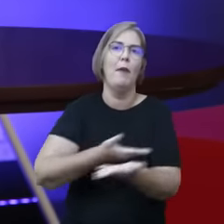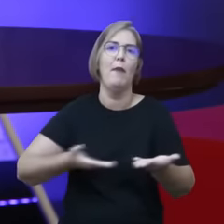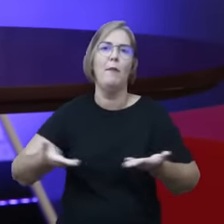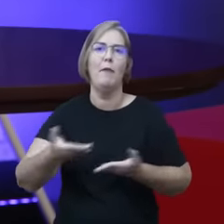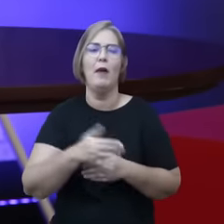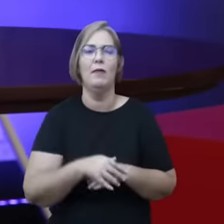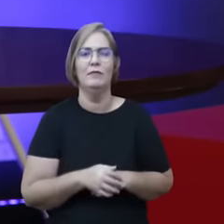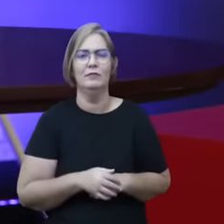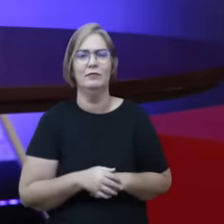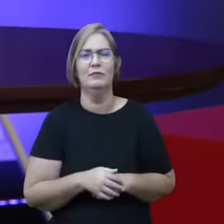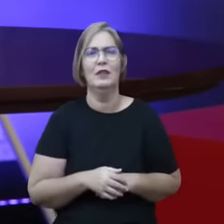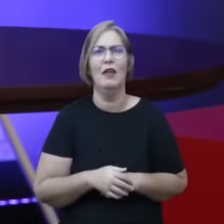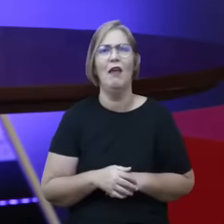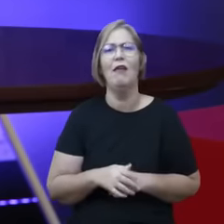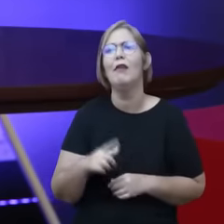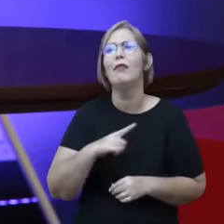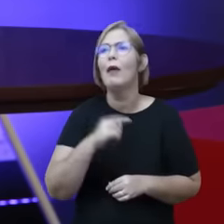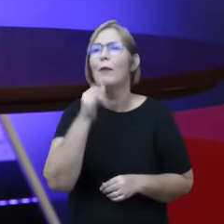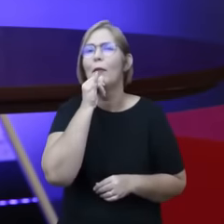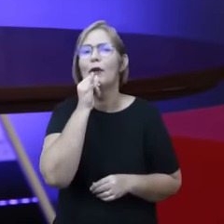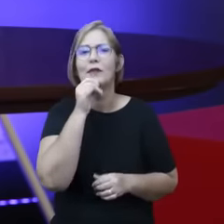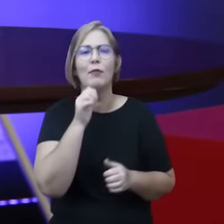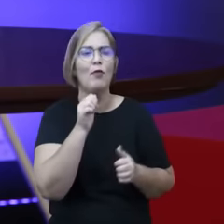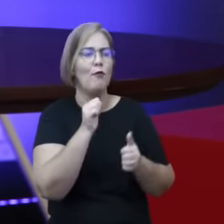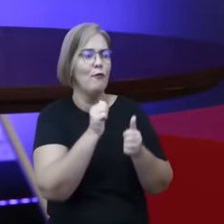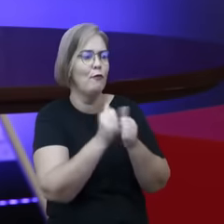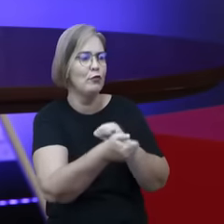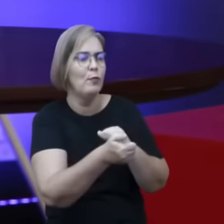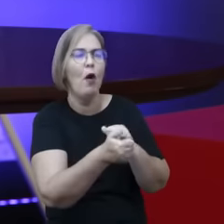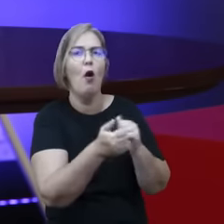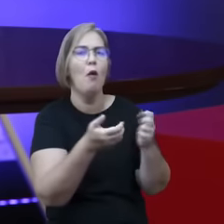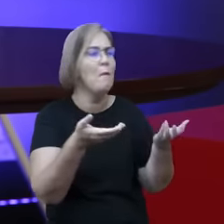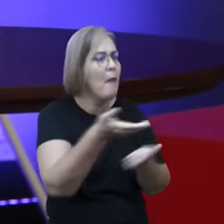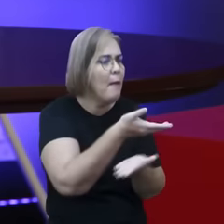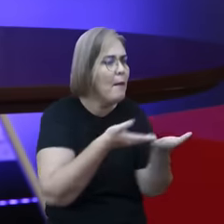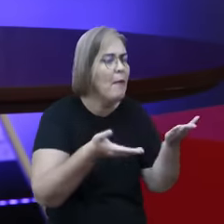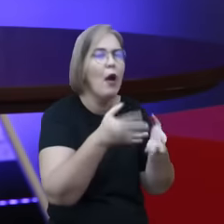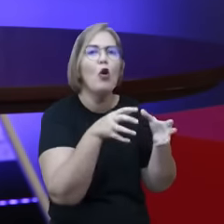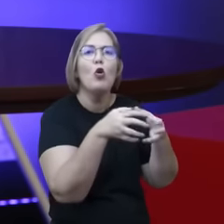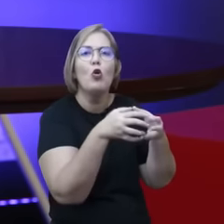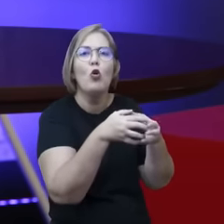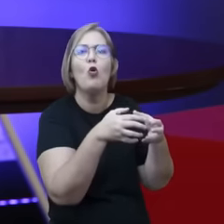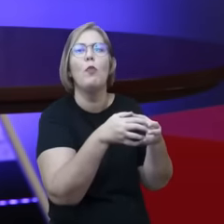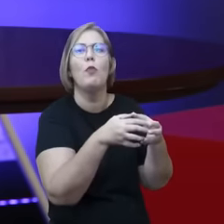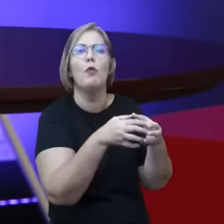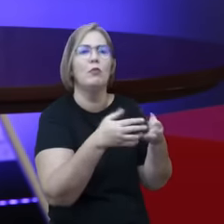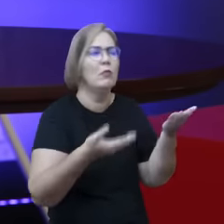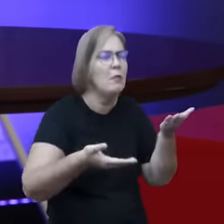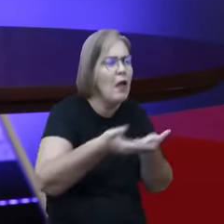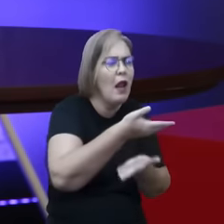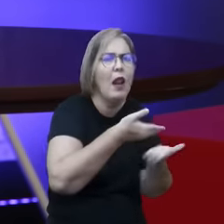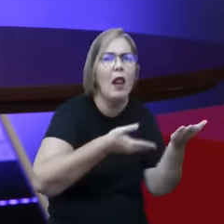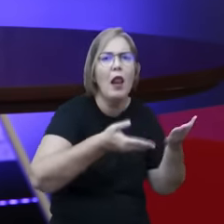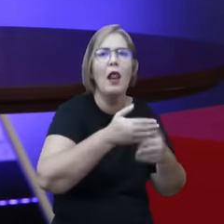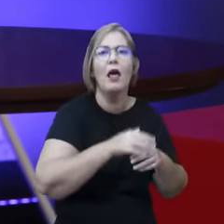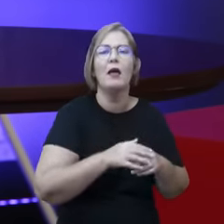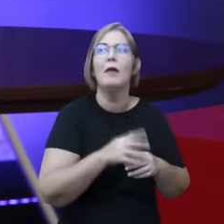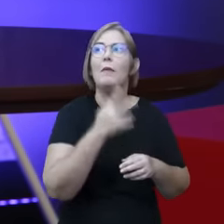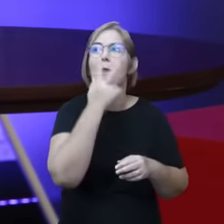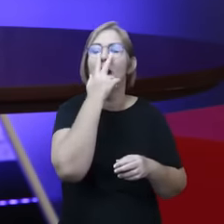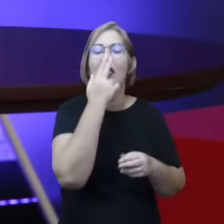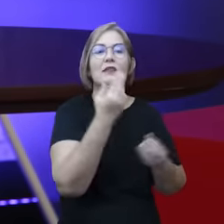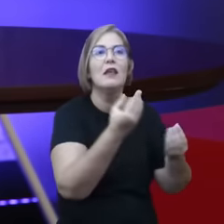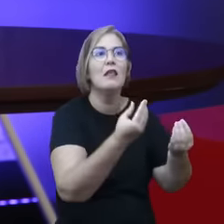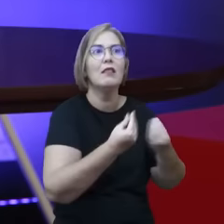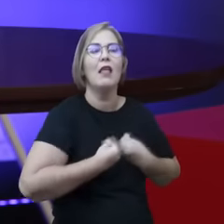clássico do termo, né? Ou então eh aventura erótica ou então é é são as coisas, sei lá, o prazer, são as coisas que nos desviam.